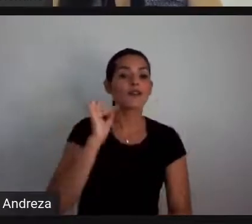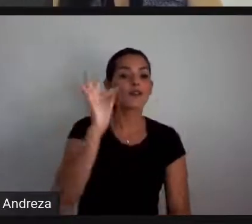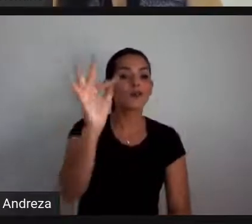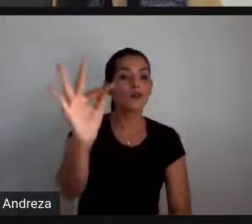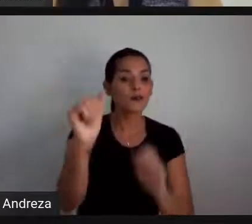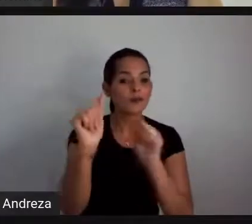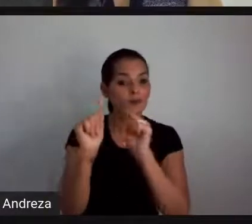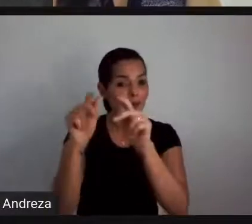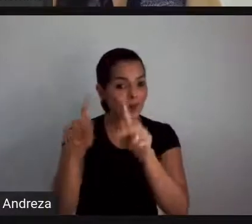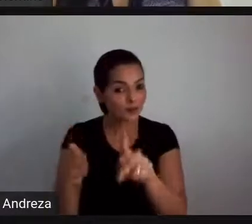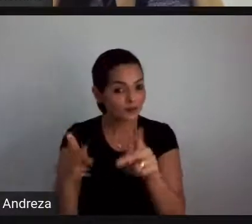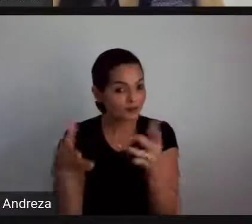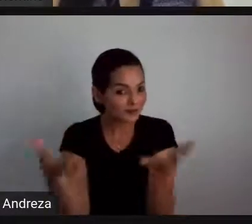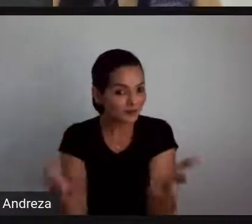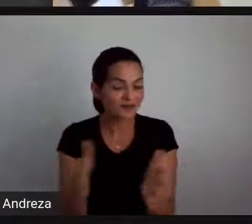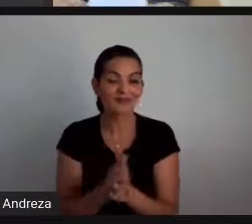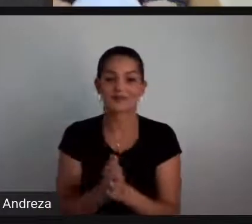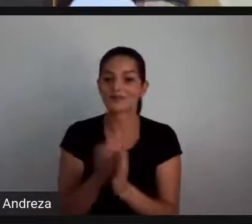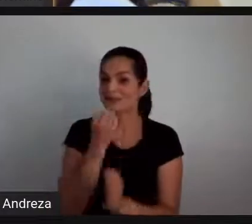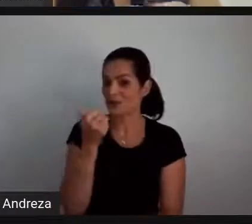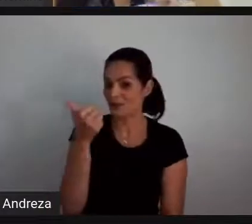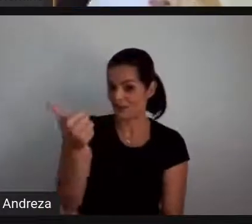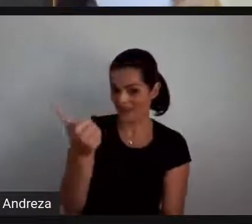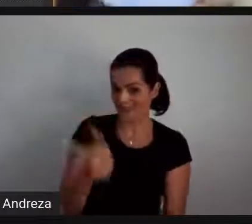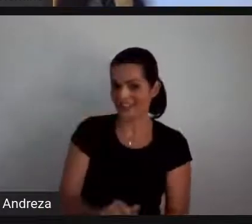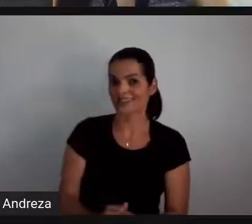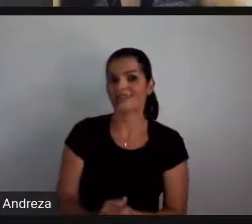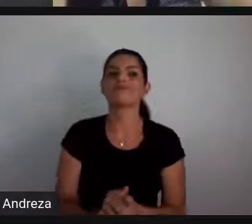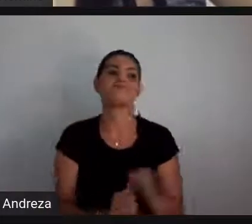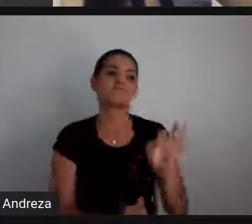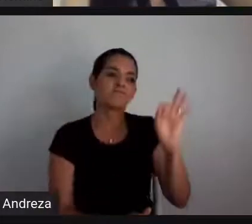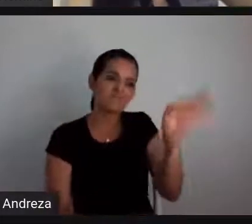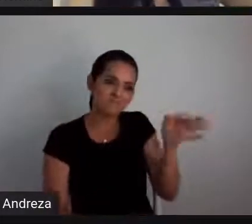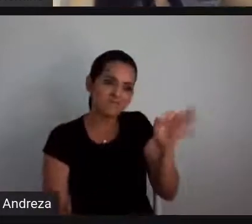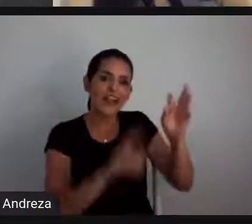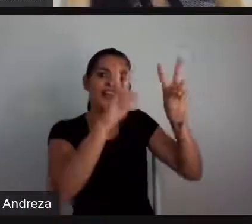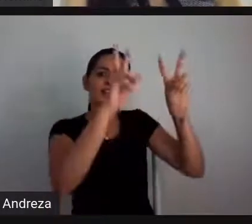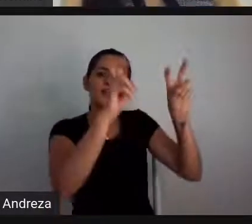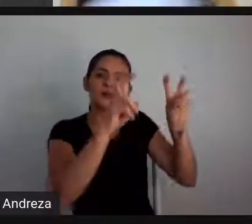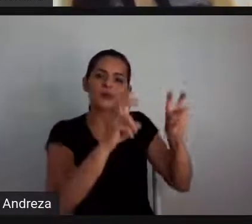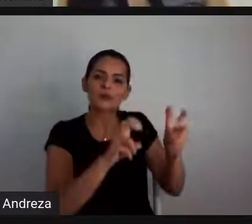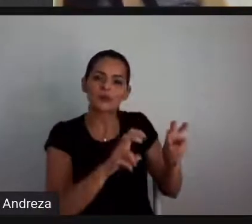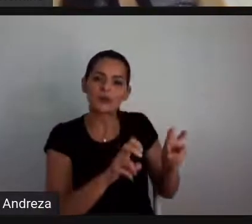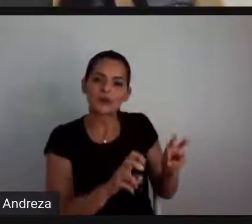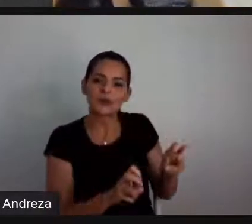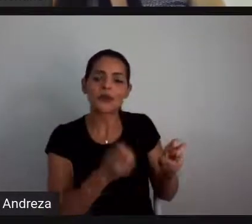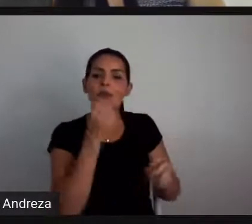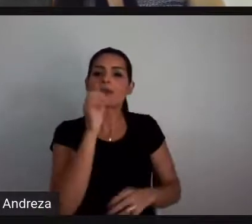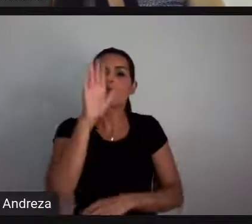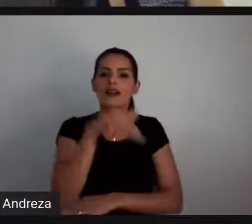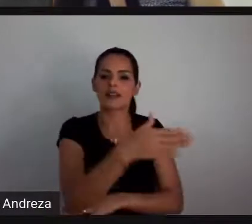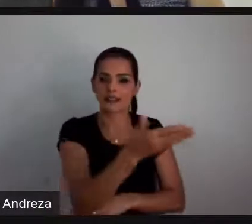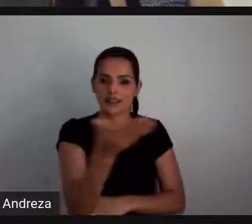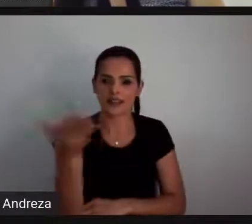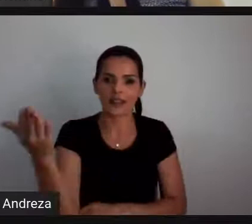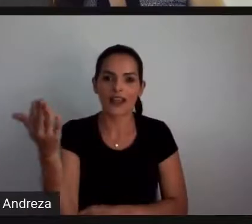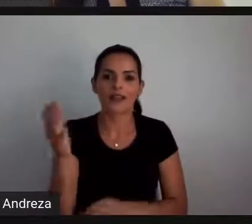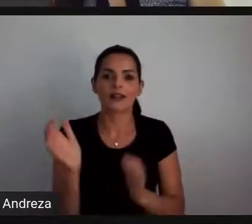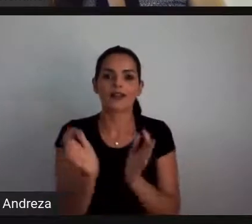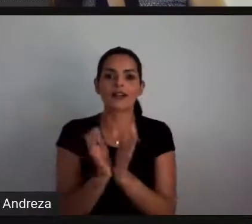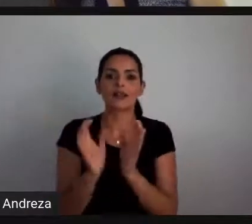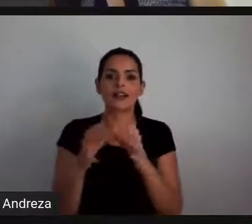você? É isso aí, Clarissa, tem muito assunto, né? Então, queria dar boa tarde aí para o pessoal que está acompanhando a gente de casa,